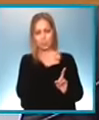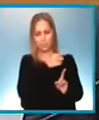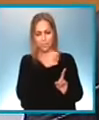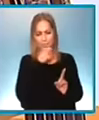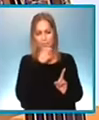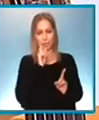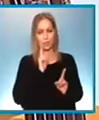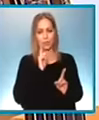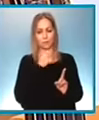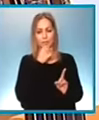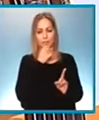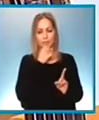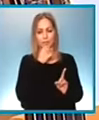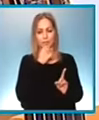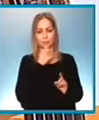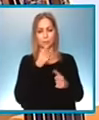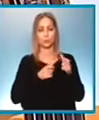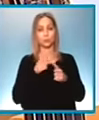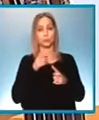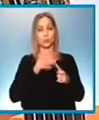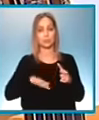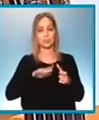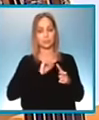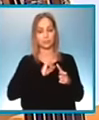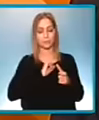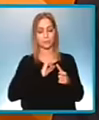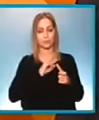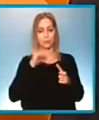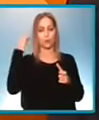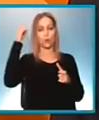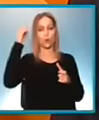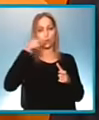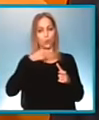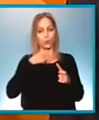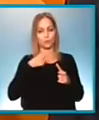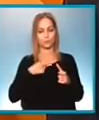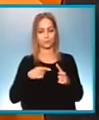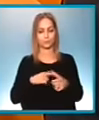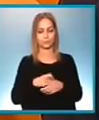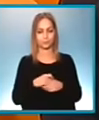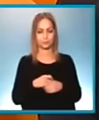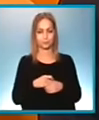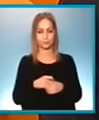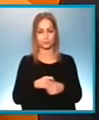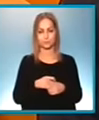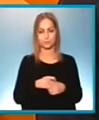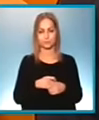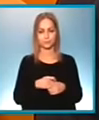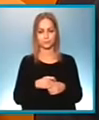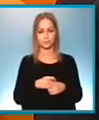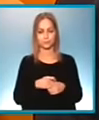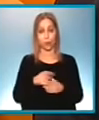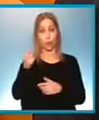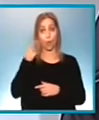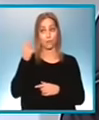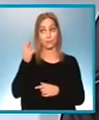Começa a cantar, acho que foi Gente da Minha Terra. Ou foi? Não, foi Loucura. Loucura. É este que ouvimos agora. É, Loucura, exatamente.